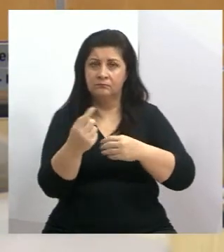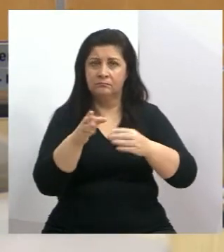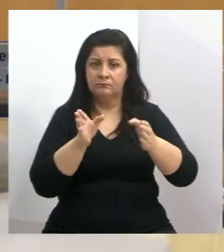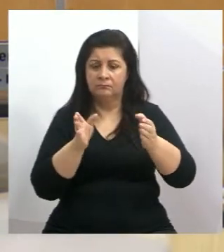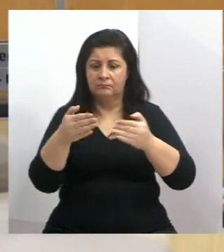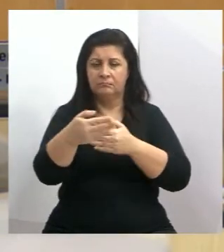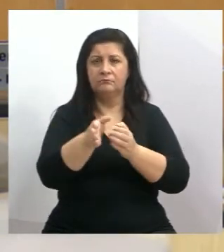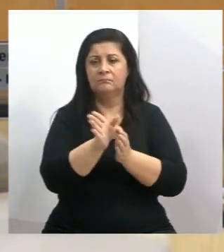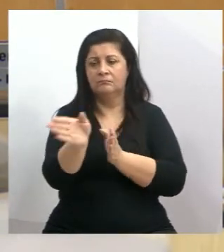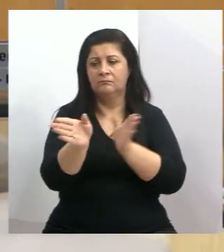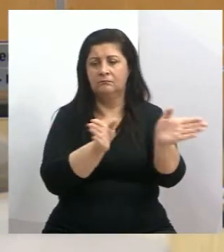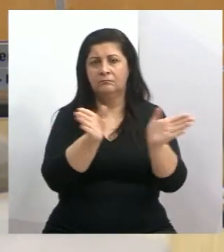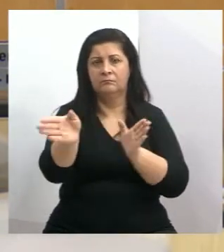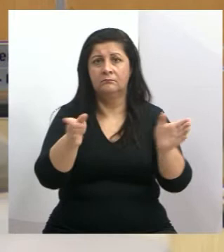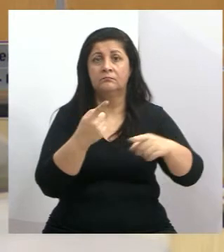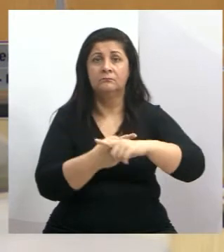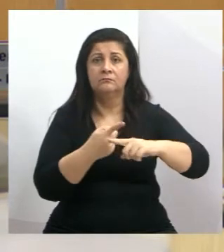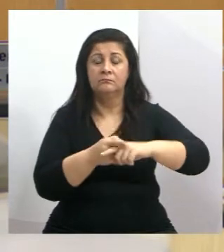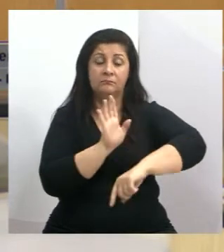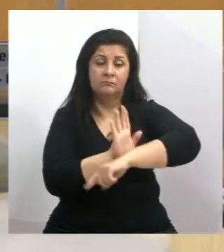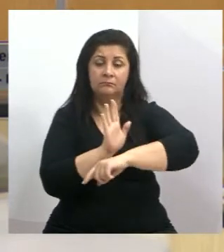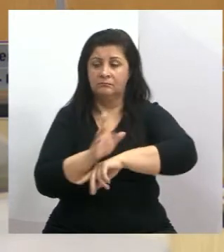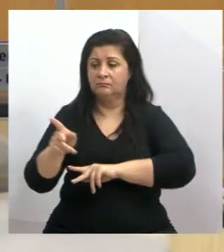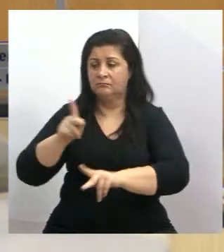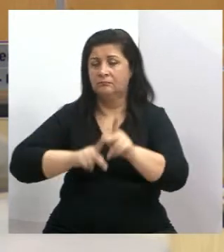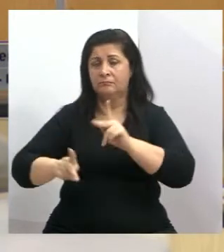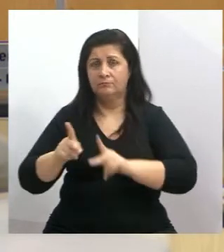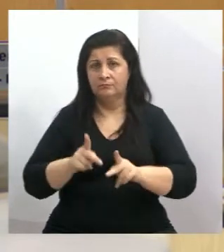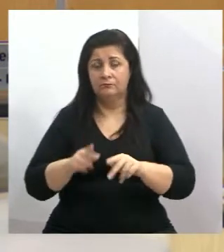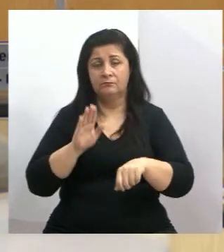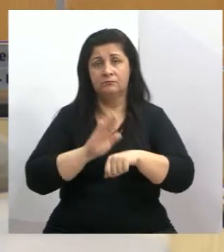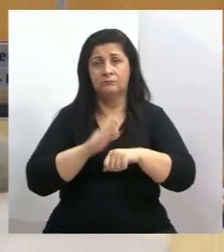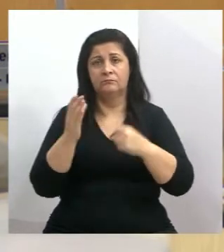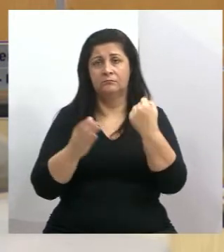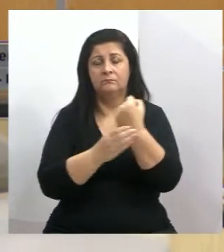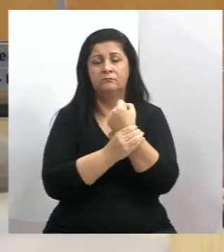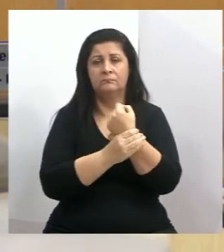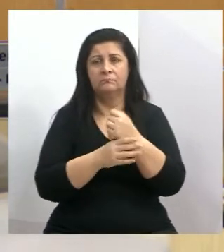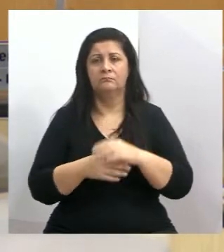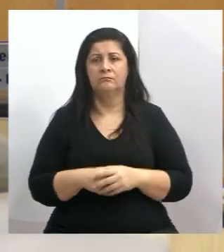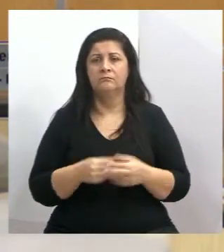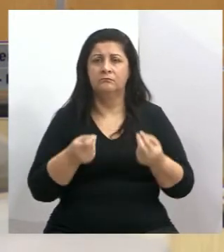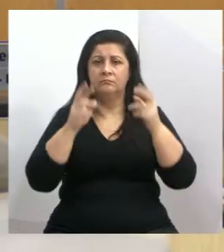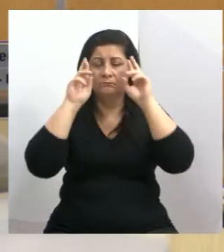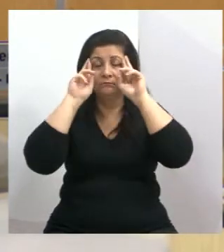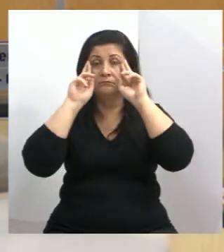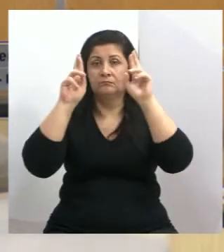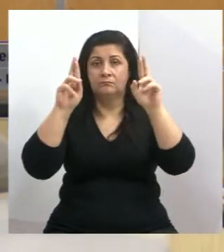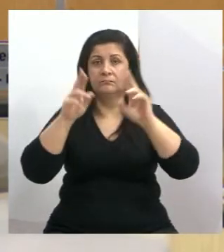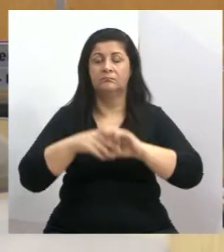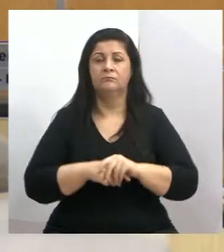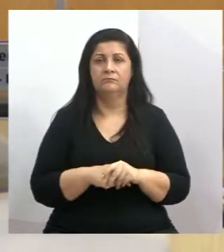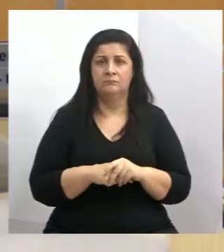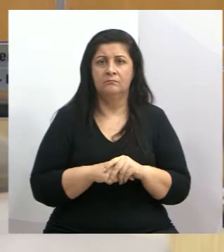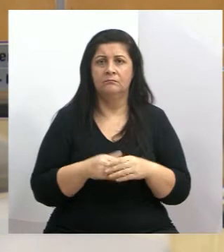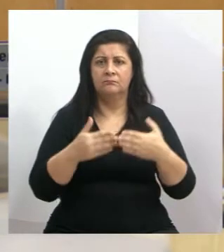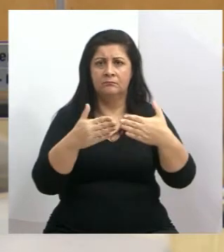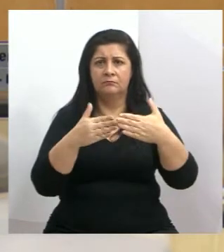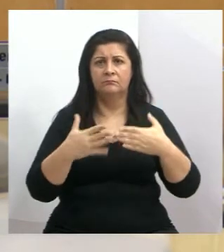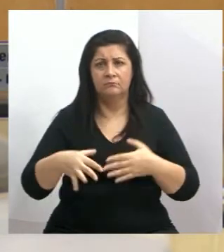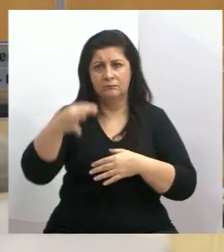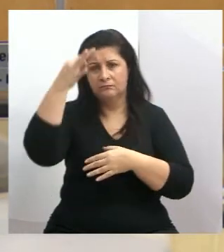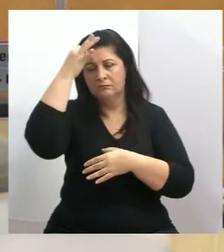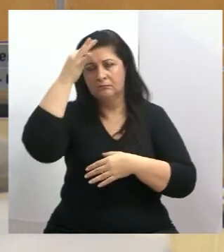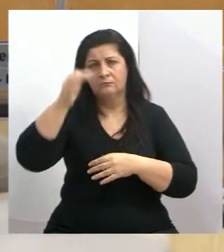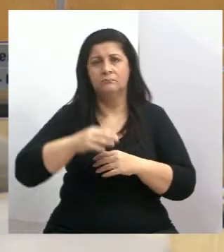beneficiar toda a comunidade local proporcionando maior segurança assim sendo muito respeitosamente recorremos a